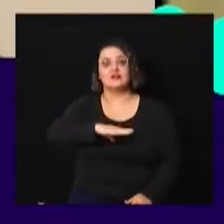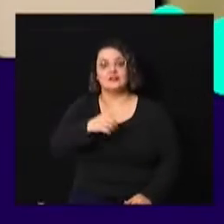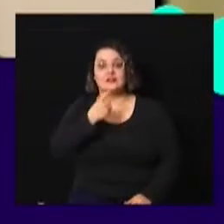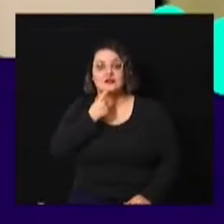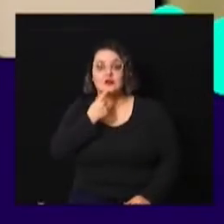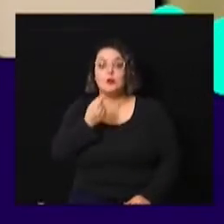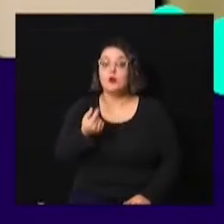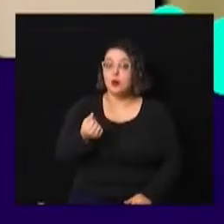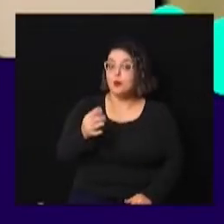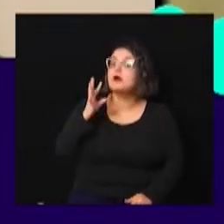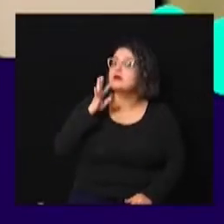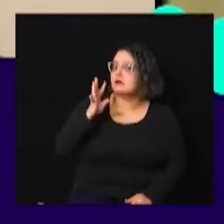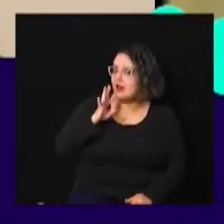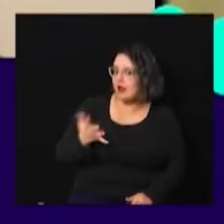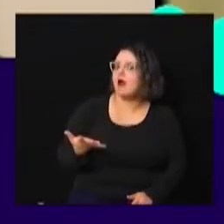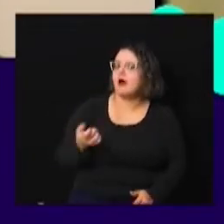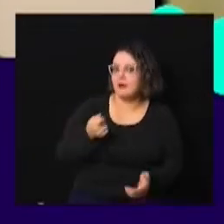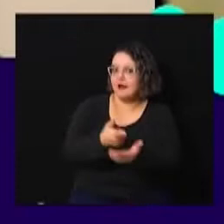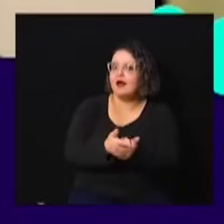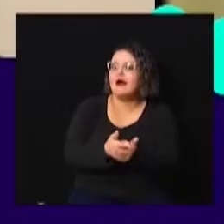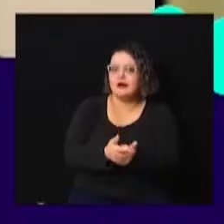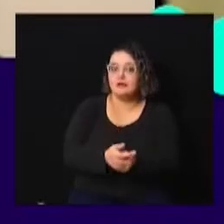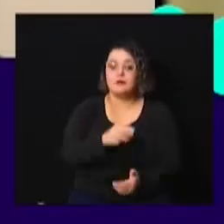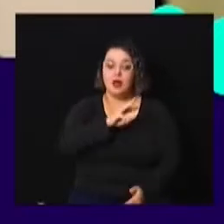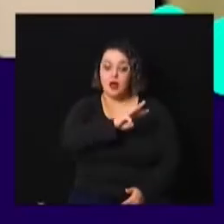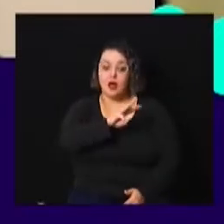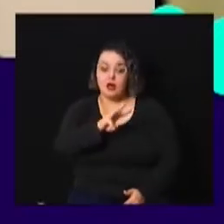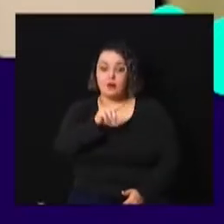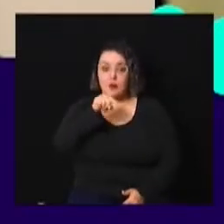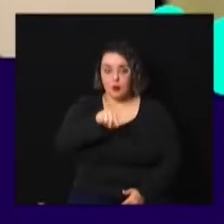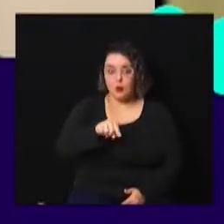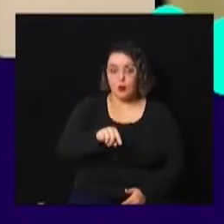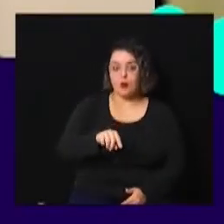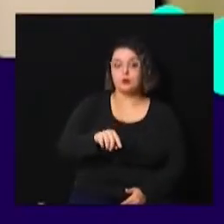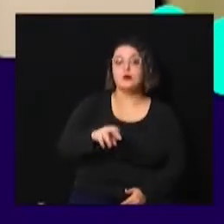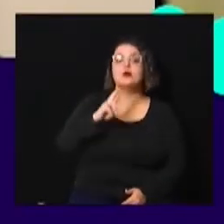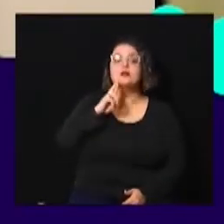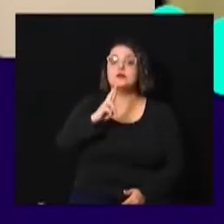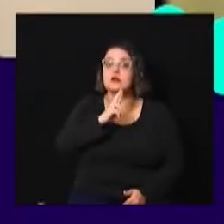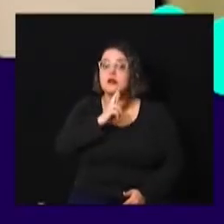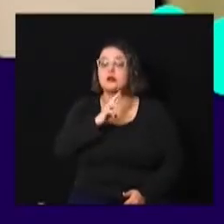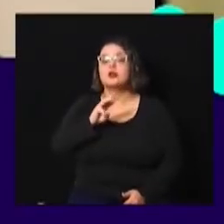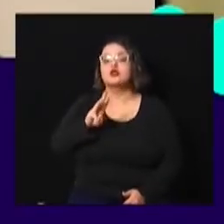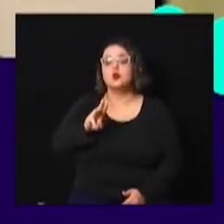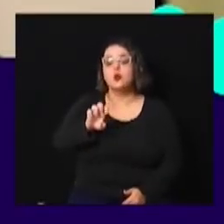Campinas por um preço super bacana. Vale a pena acessar o nosso site